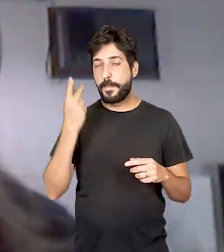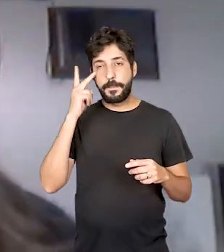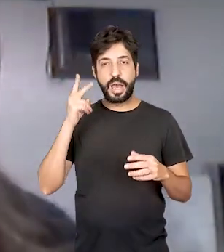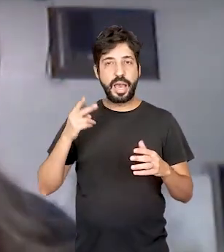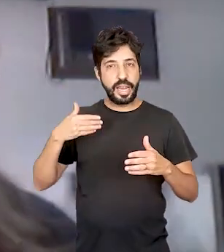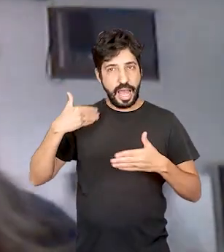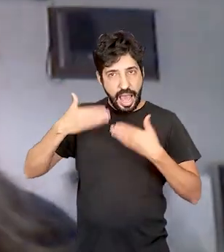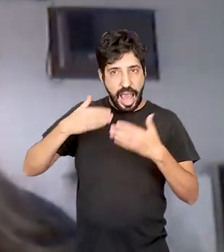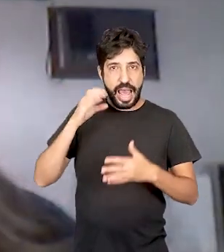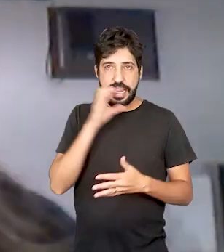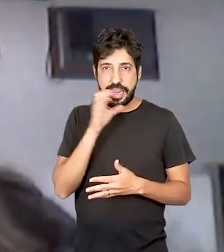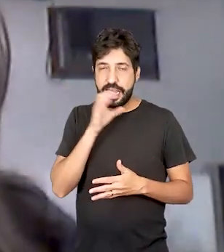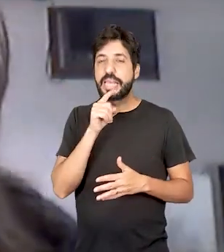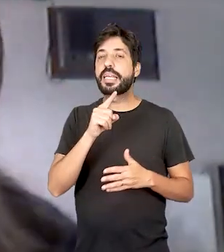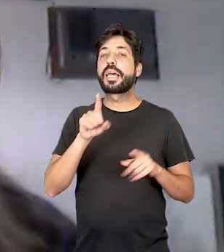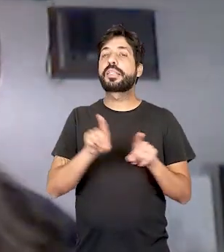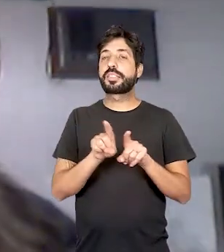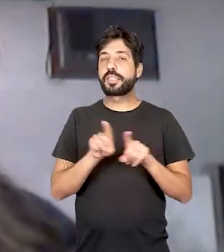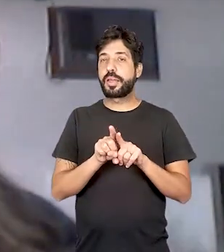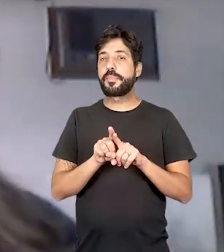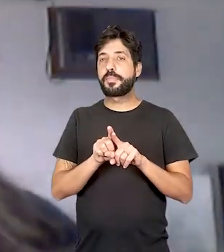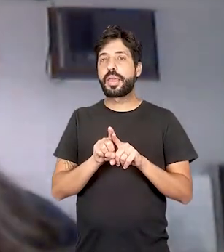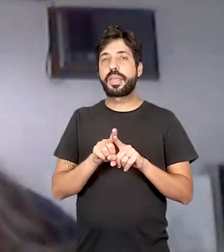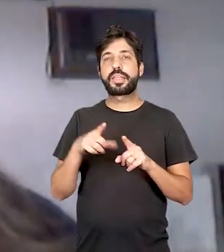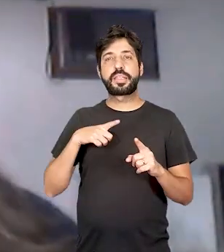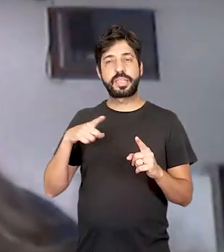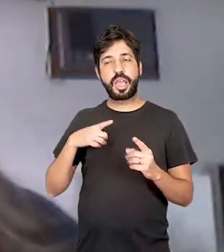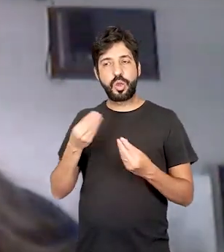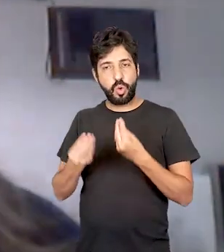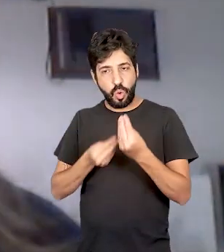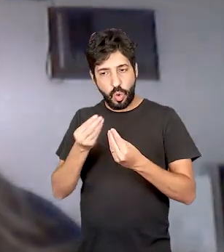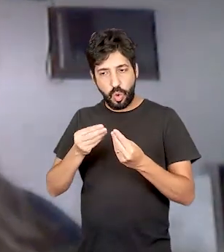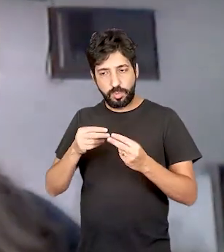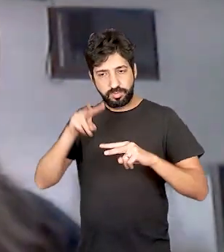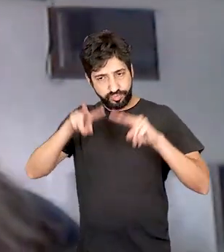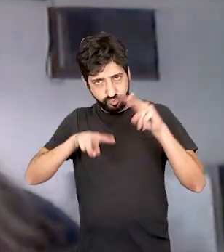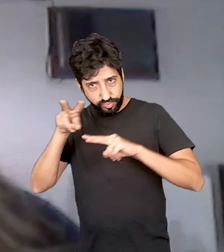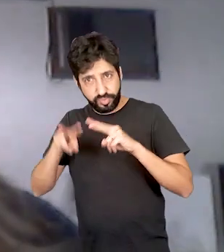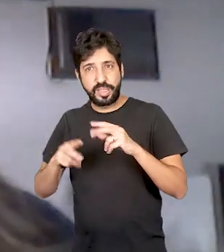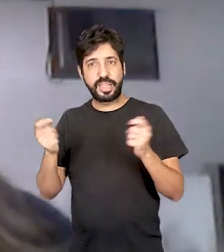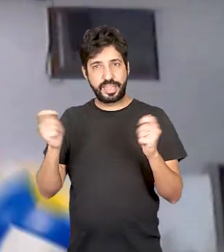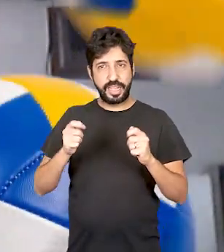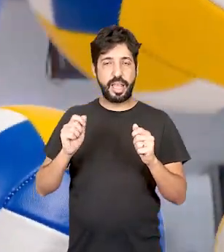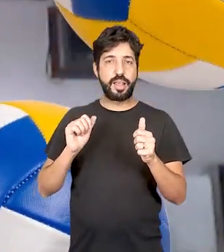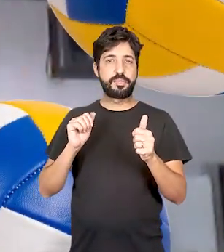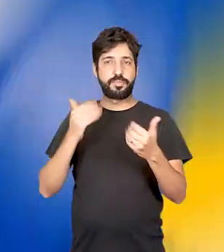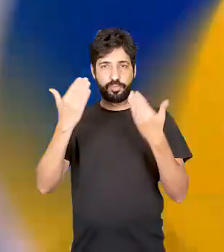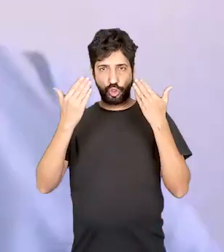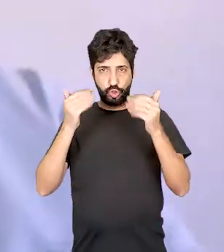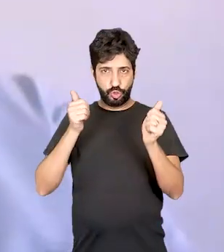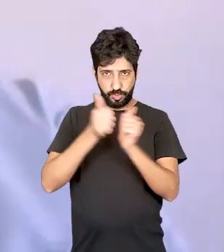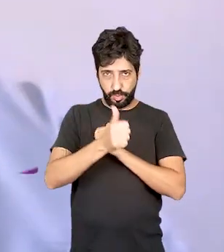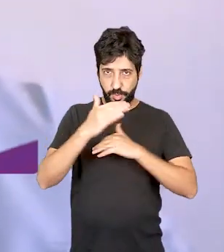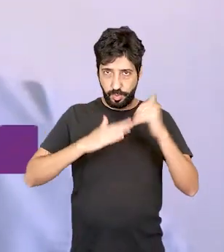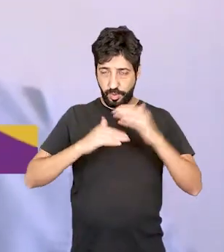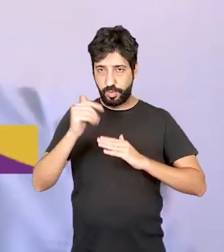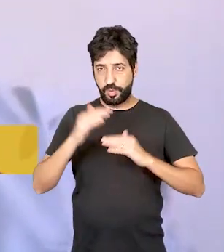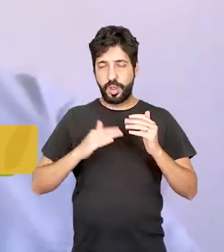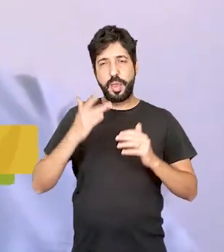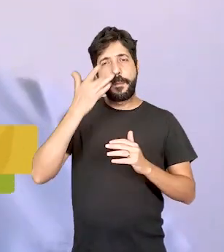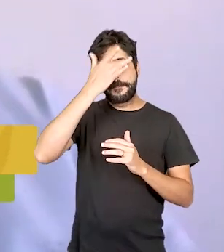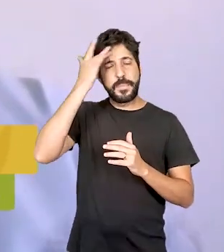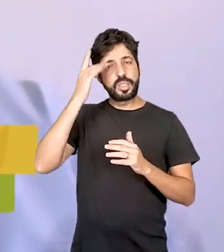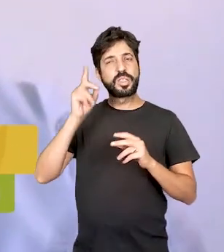indivíduos envolvidos no trabalho e nortearão as intervenções a serem realizadas pelo psicólogo do esporte. As pessoas sempre